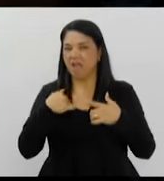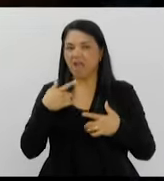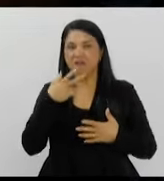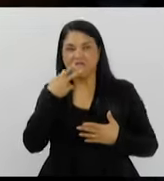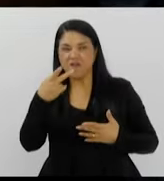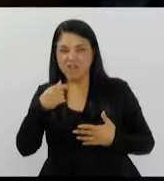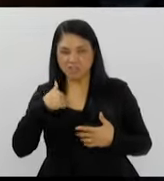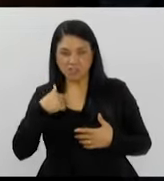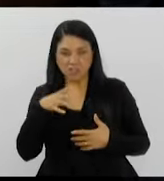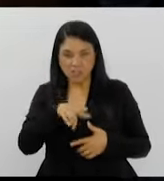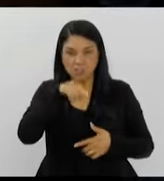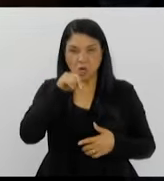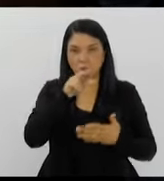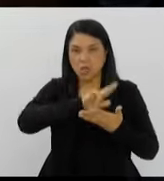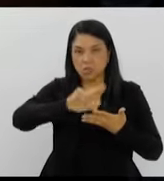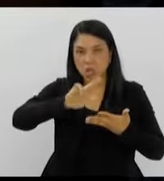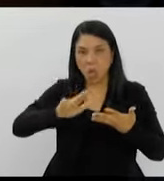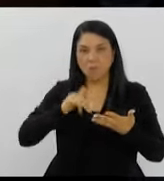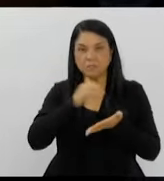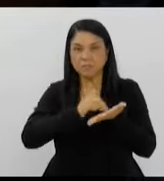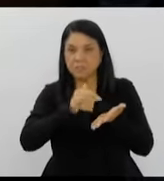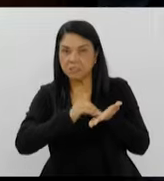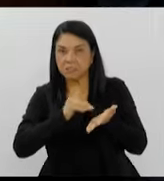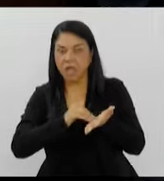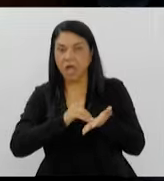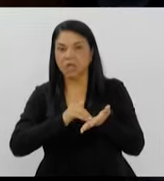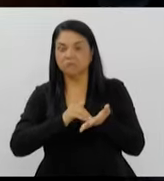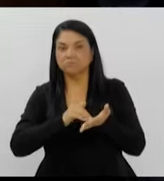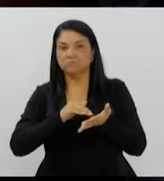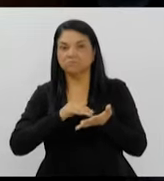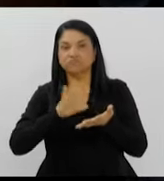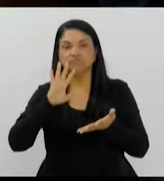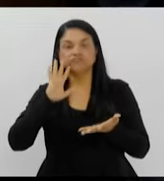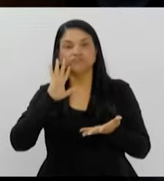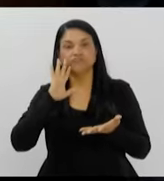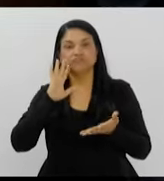nomeia E no fim das contas oid